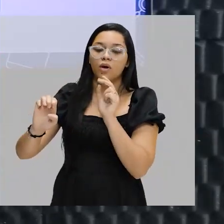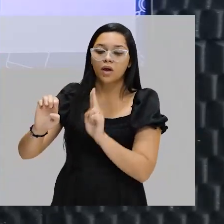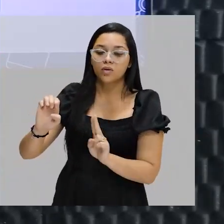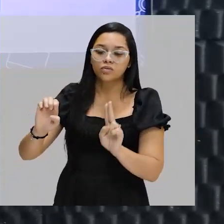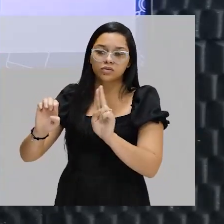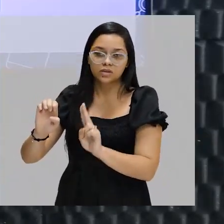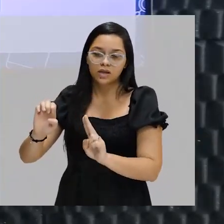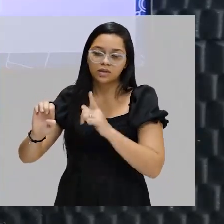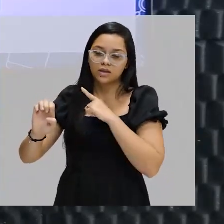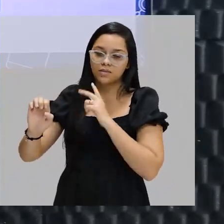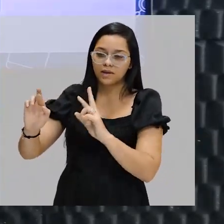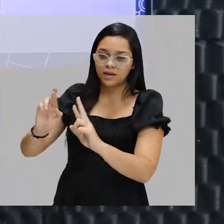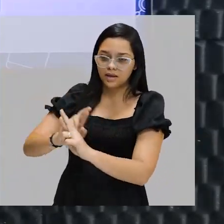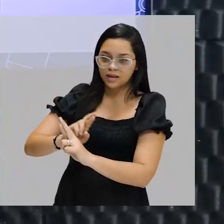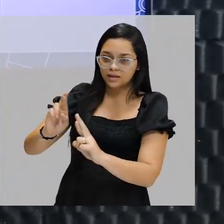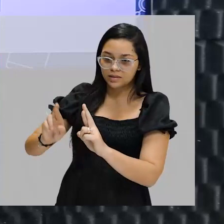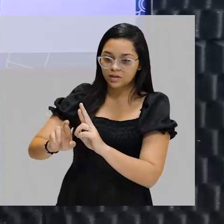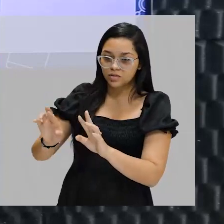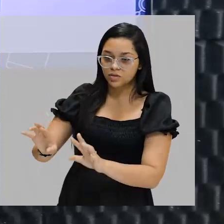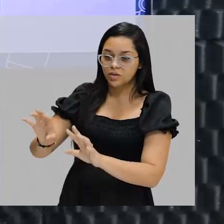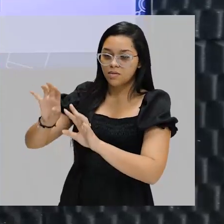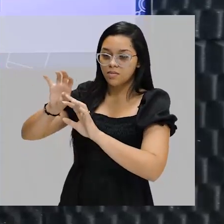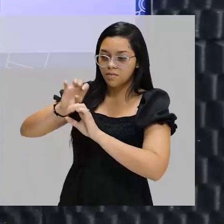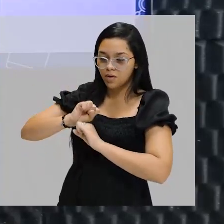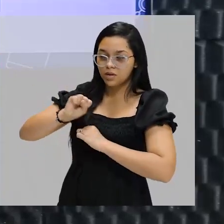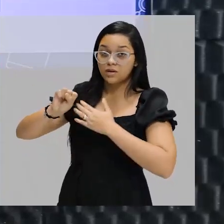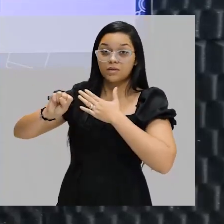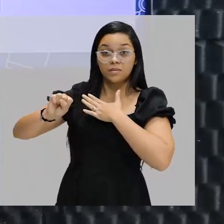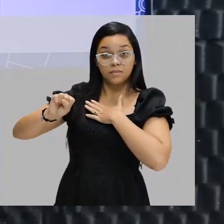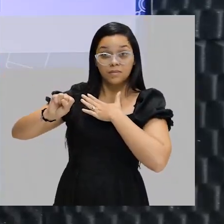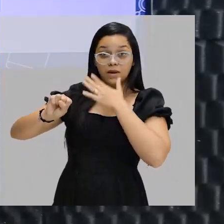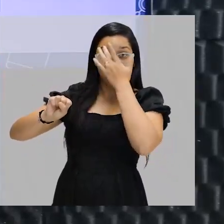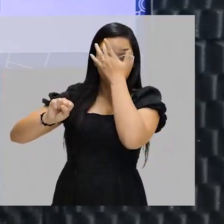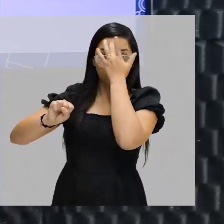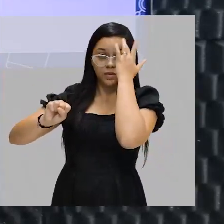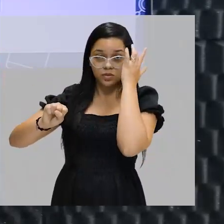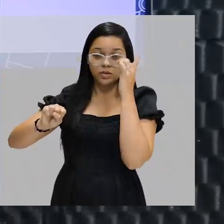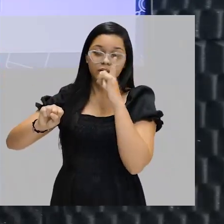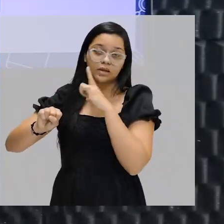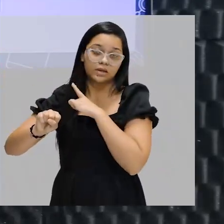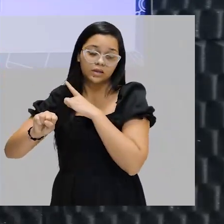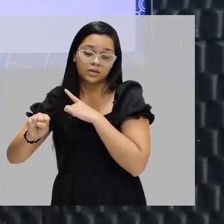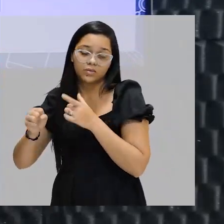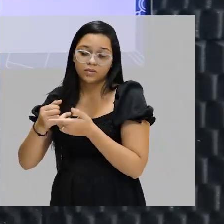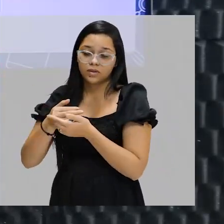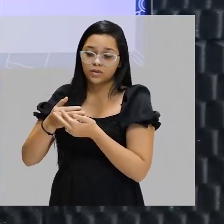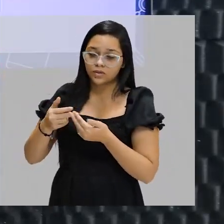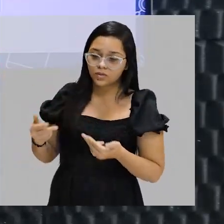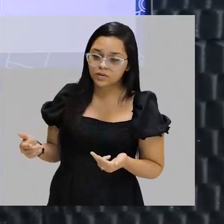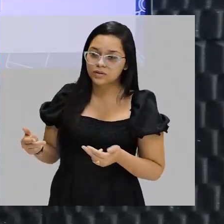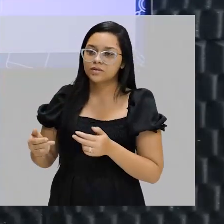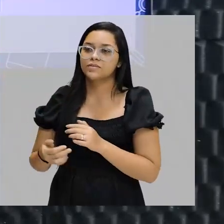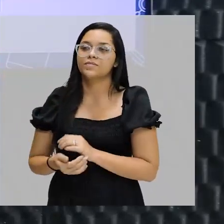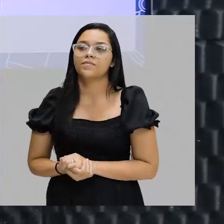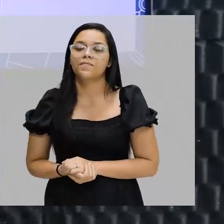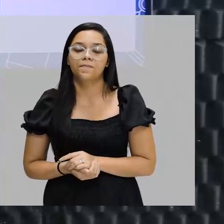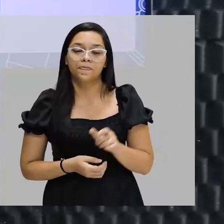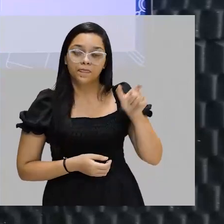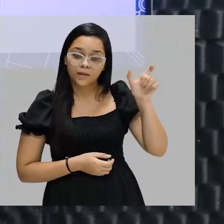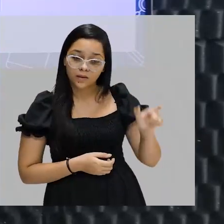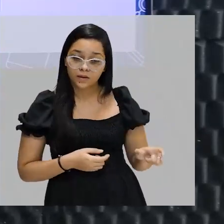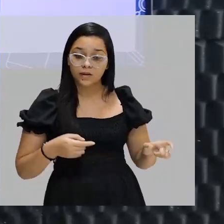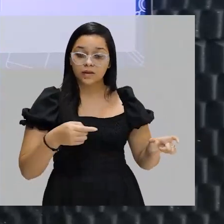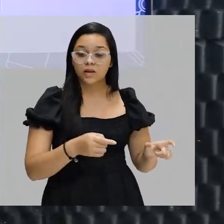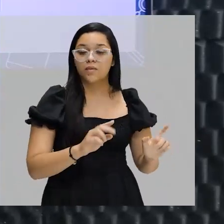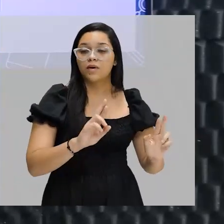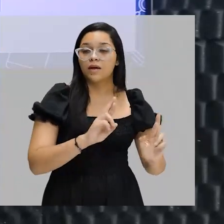para fazer uma relação de posse. Um possuidor possui alguma coisa. Um sujeito tem